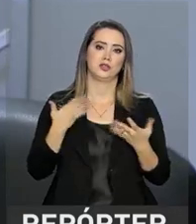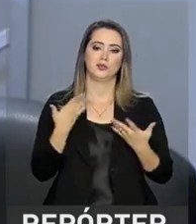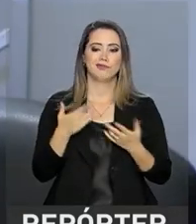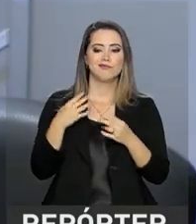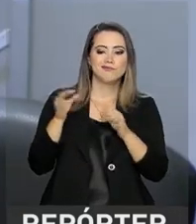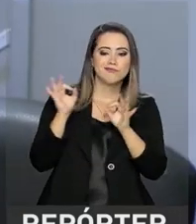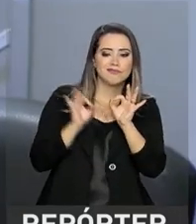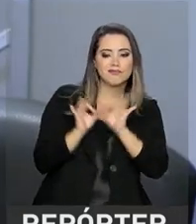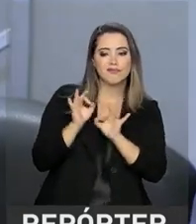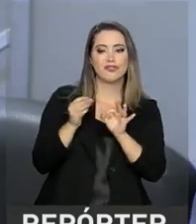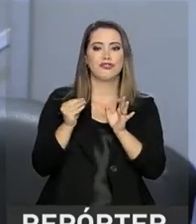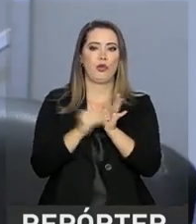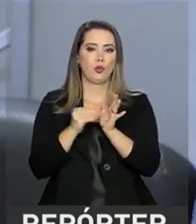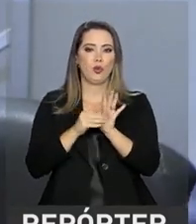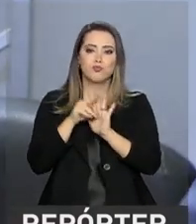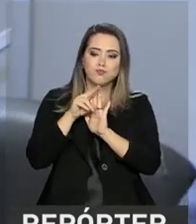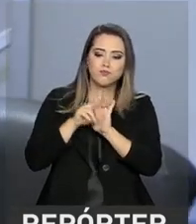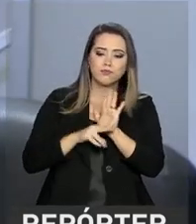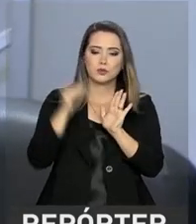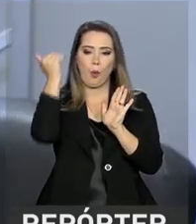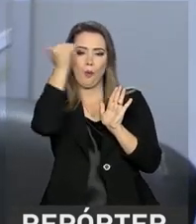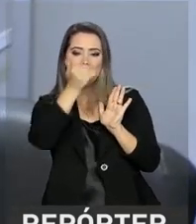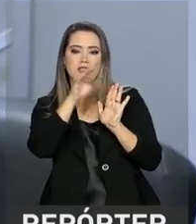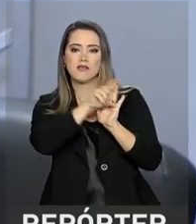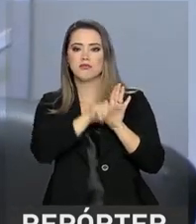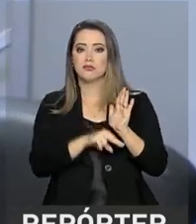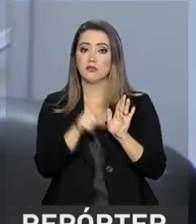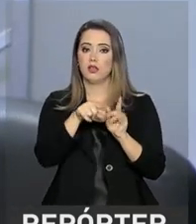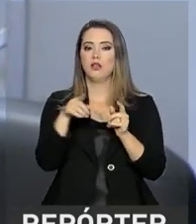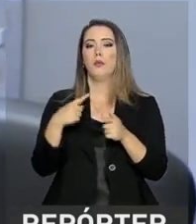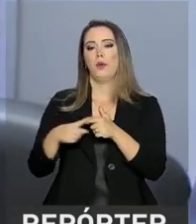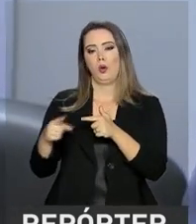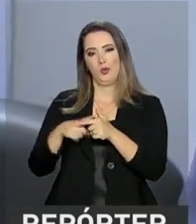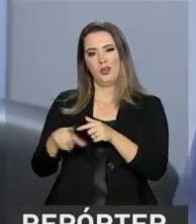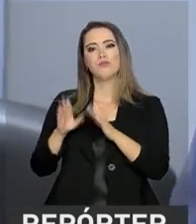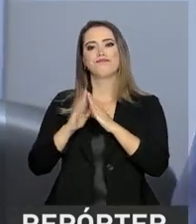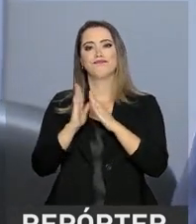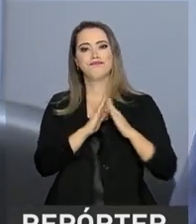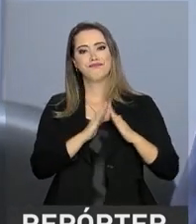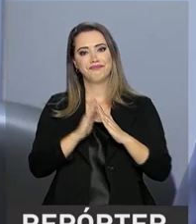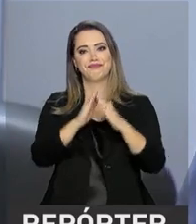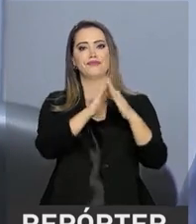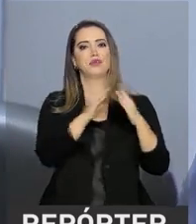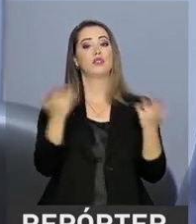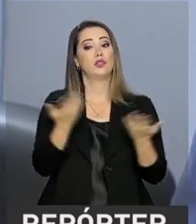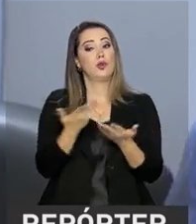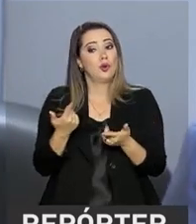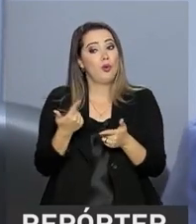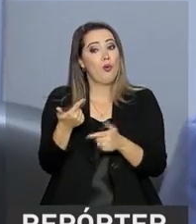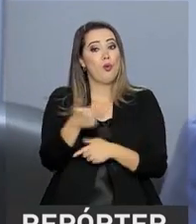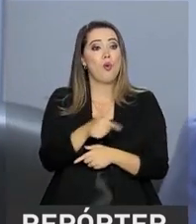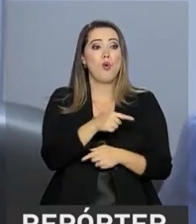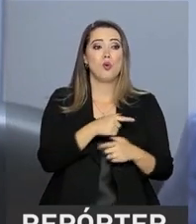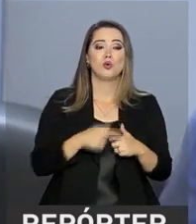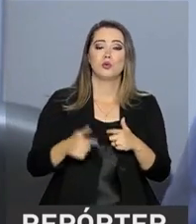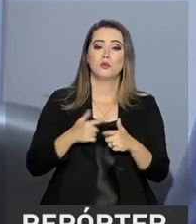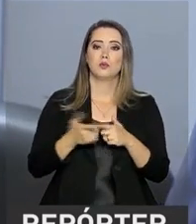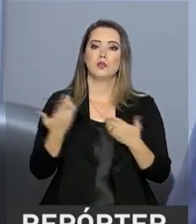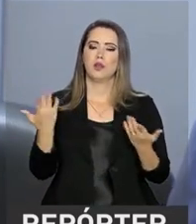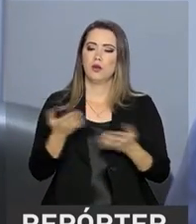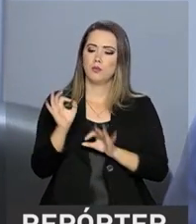os correctos projetos e que não só problemas na obra mas problemas também outros que agora nós estamos corrigindo